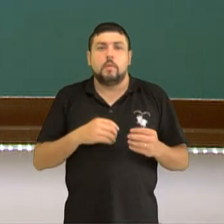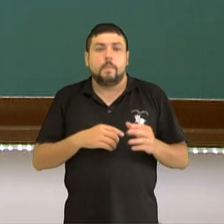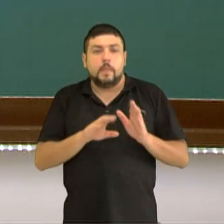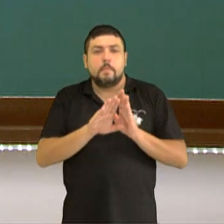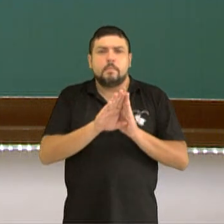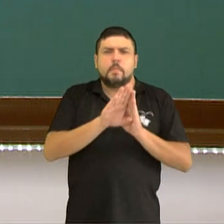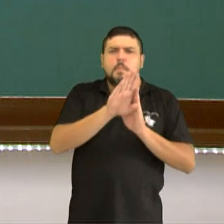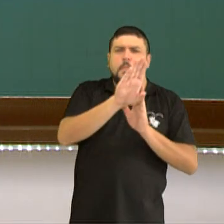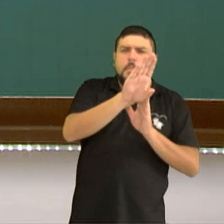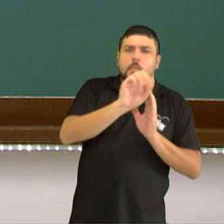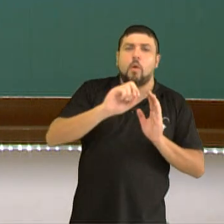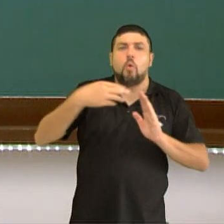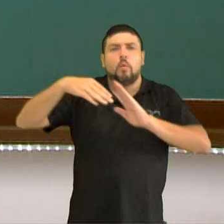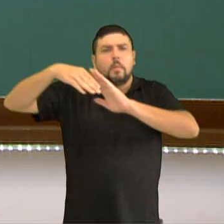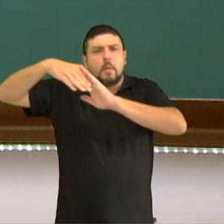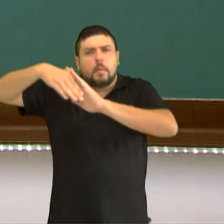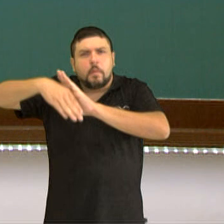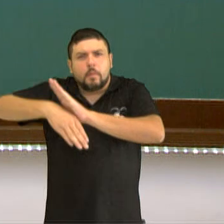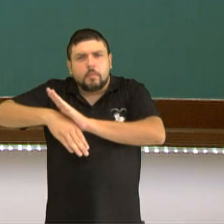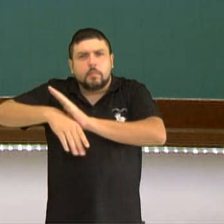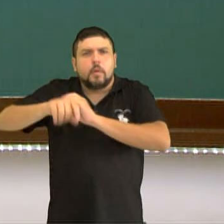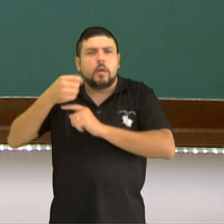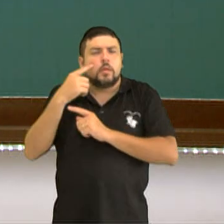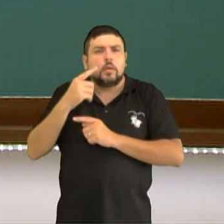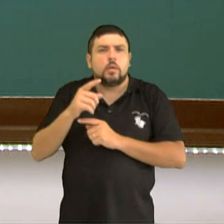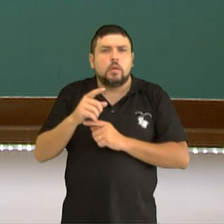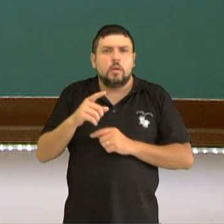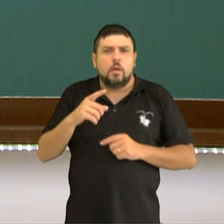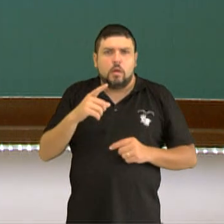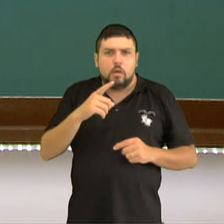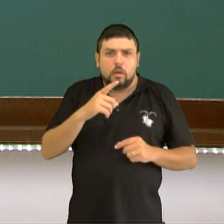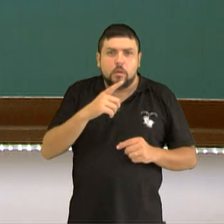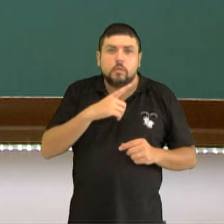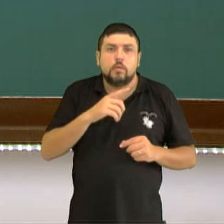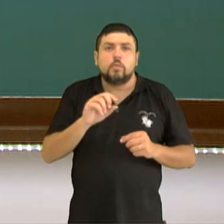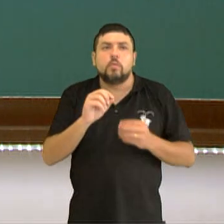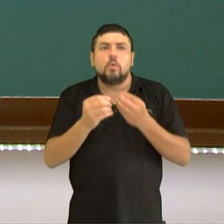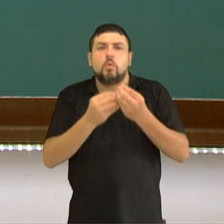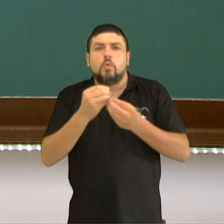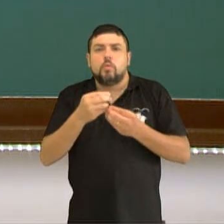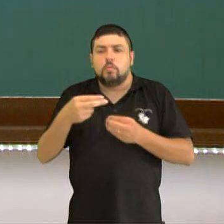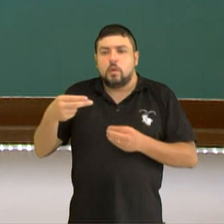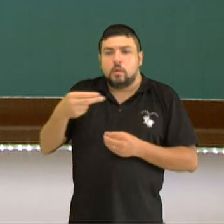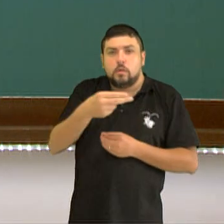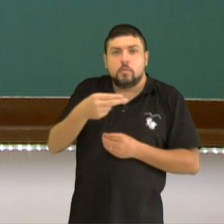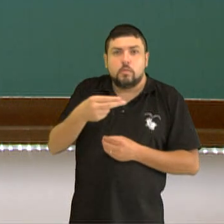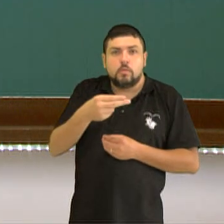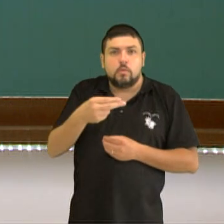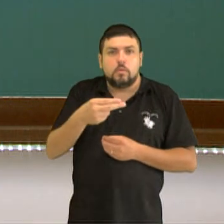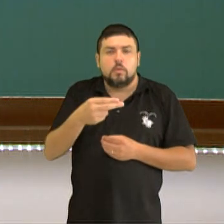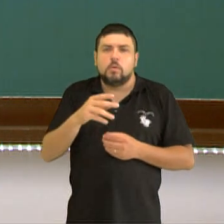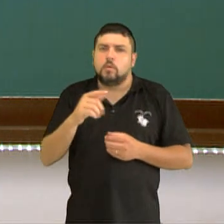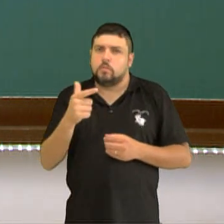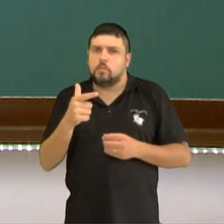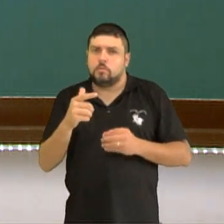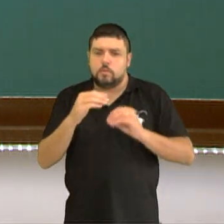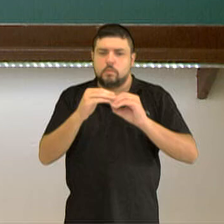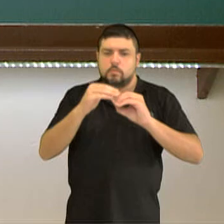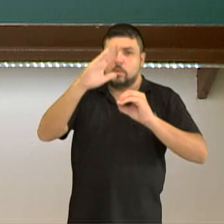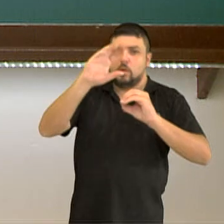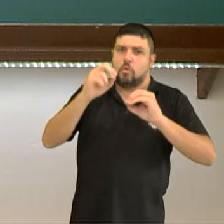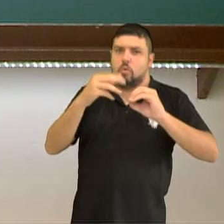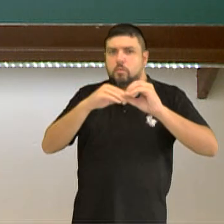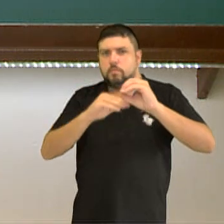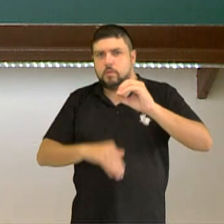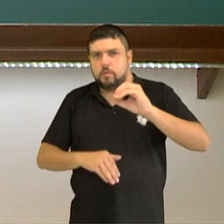crescente, nem na função decrescente aparece o sinalzinho de igual aqui? É só maior ou menor. Então,